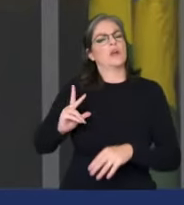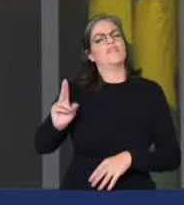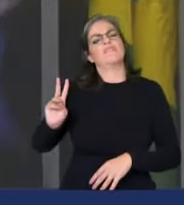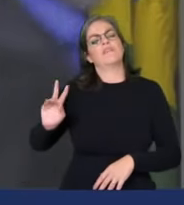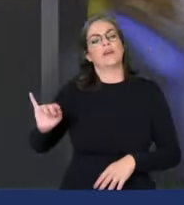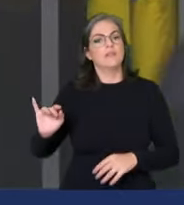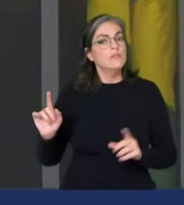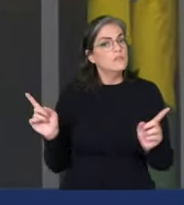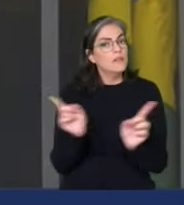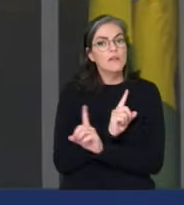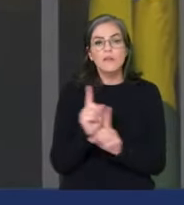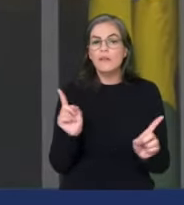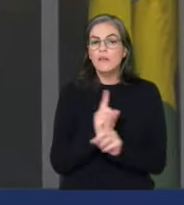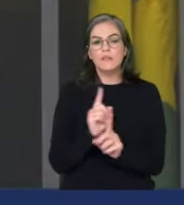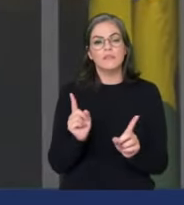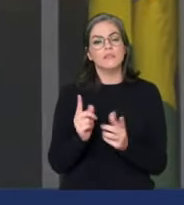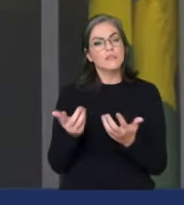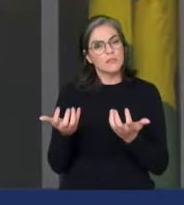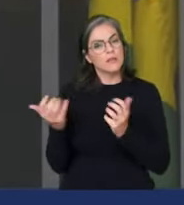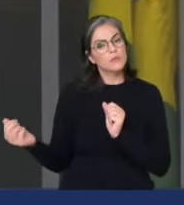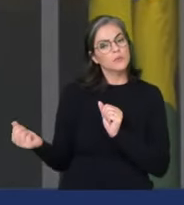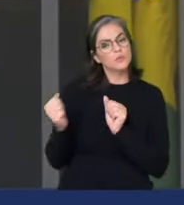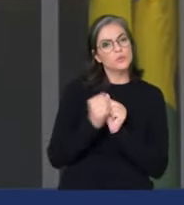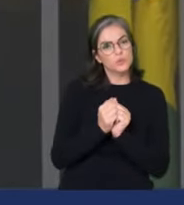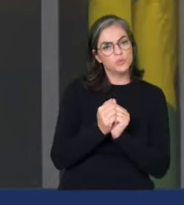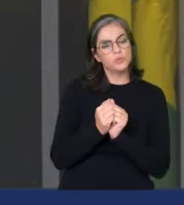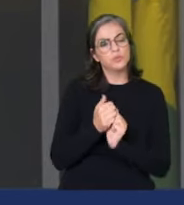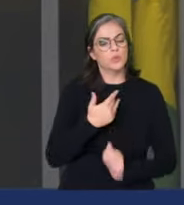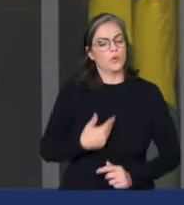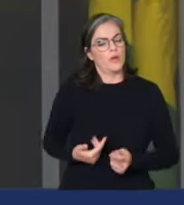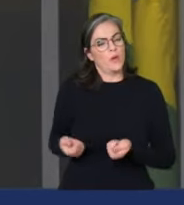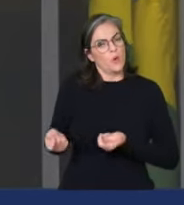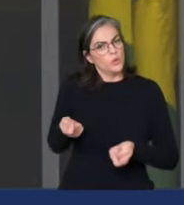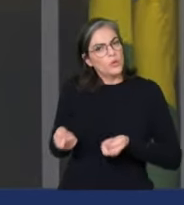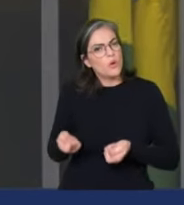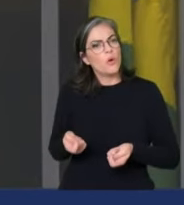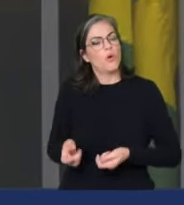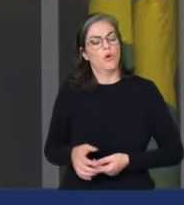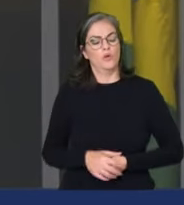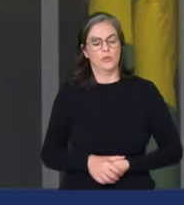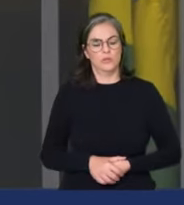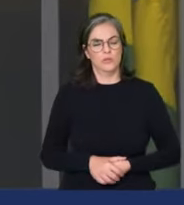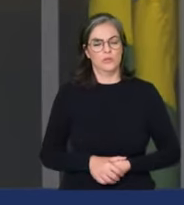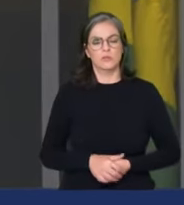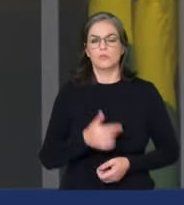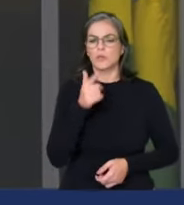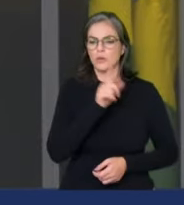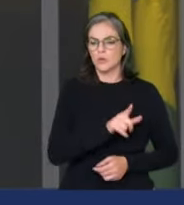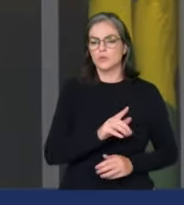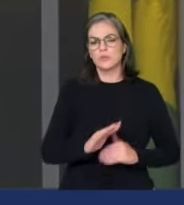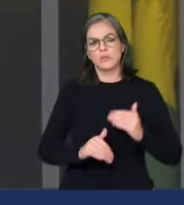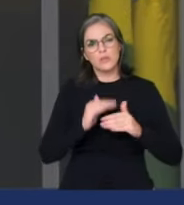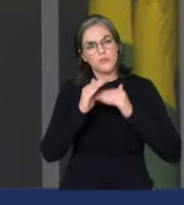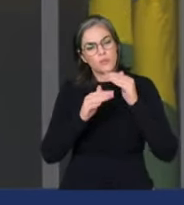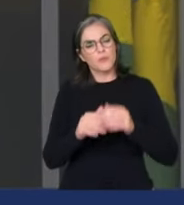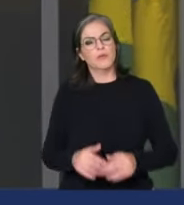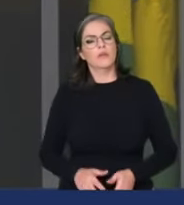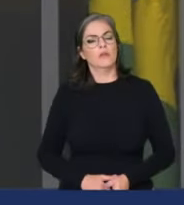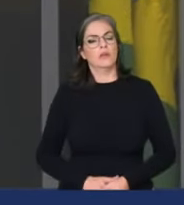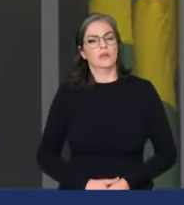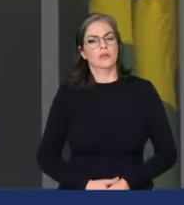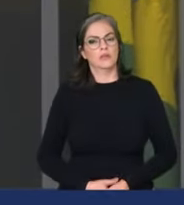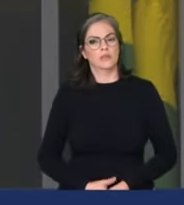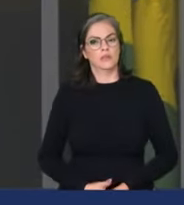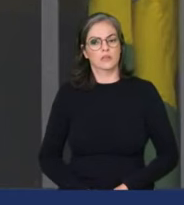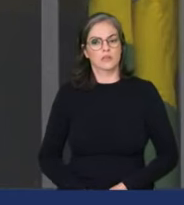privado e o controle público, no que for necessário, fazer o desenvolvimento acontecer. Quando eu falo controle